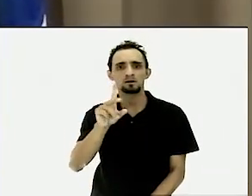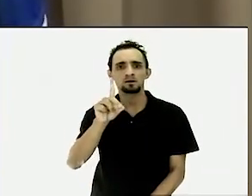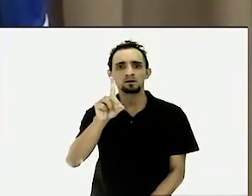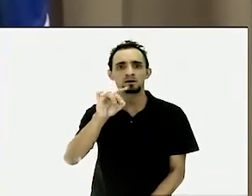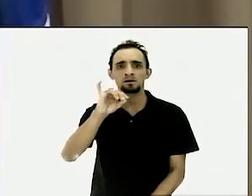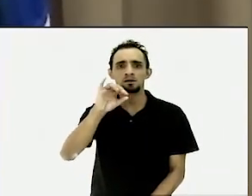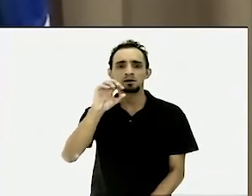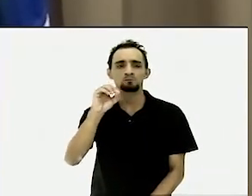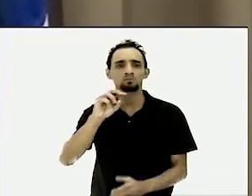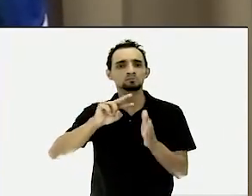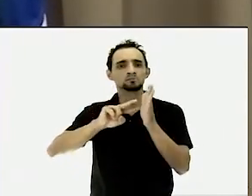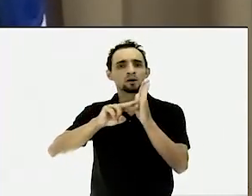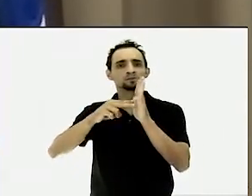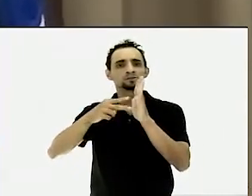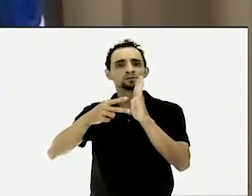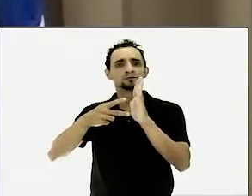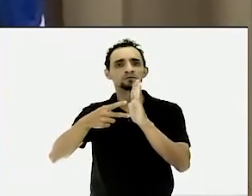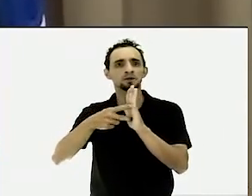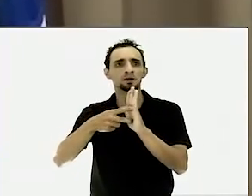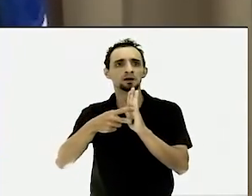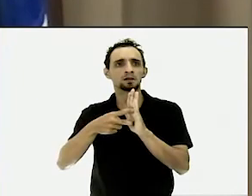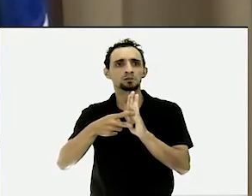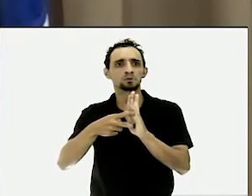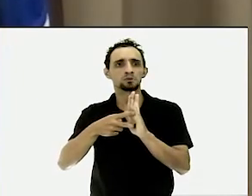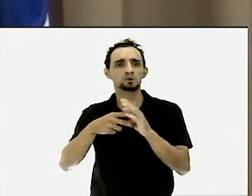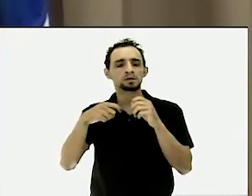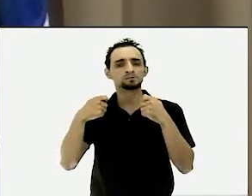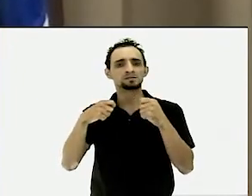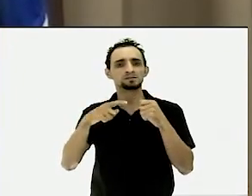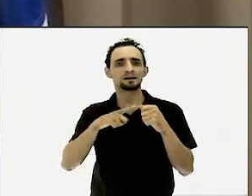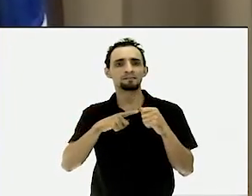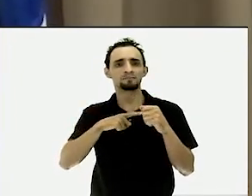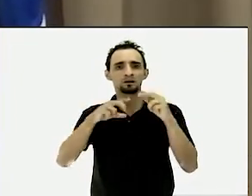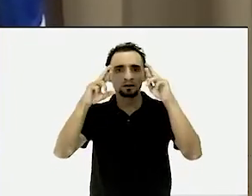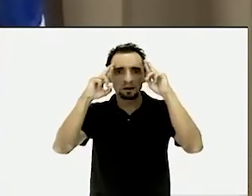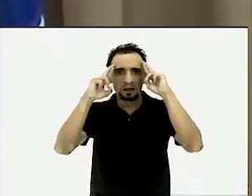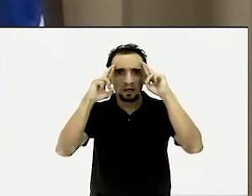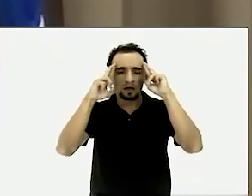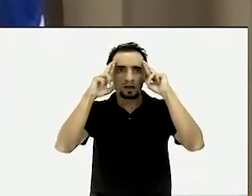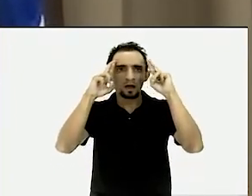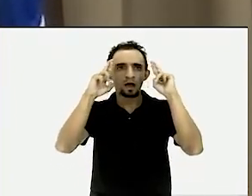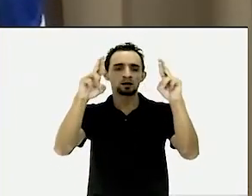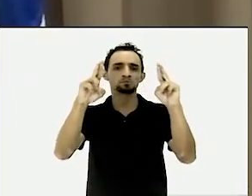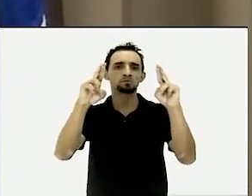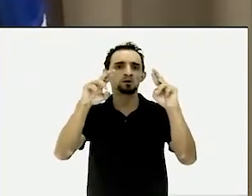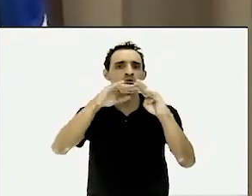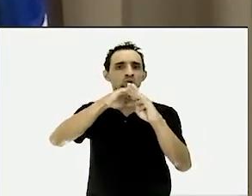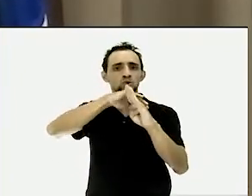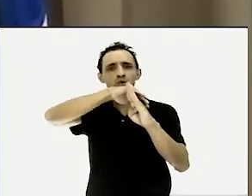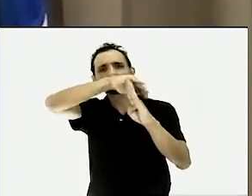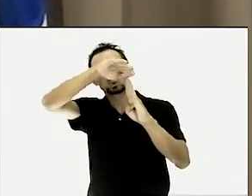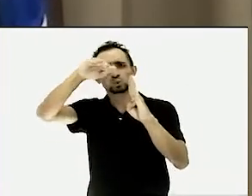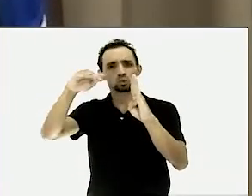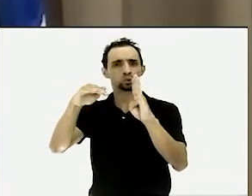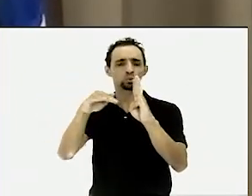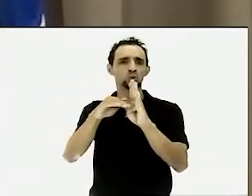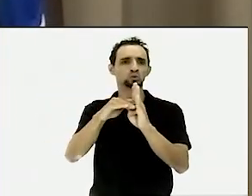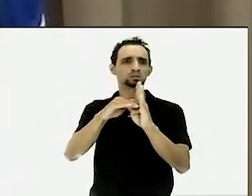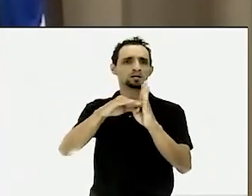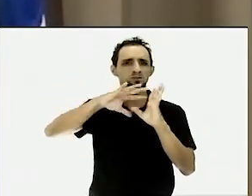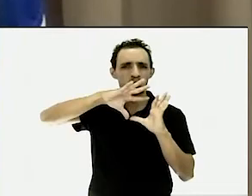de uma casa, pessoas que se convivem de 20 anos, 10 anos, 5 anos, se